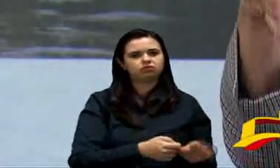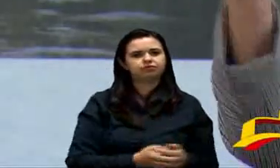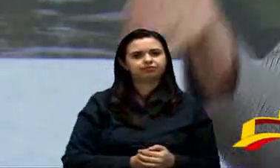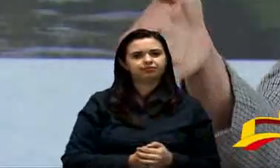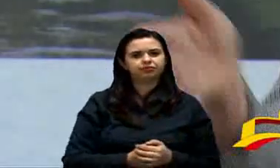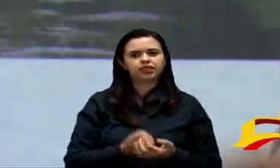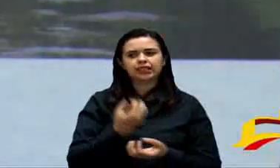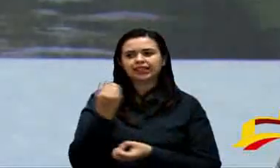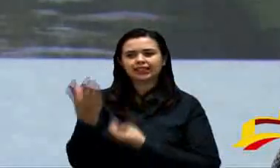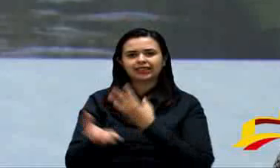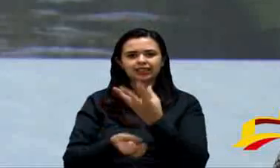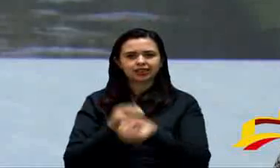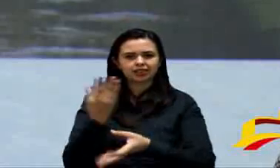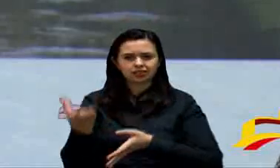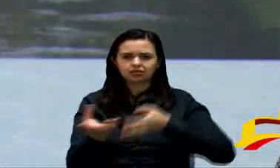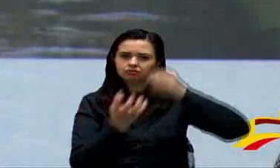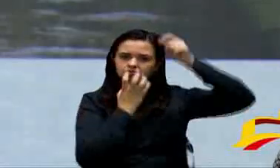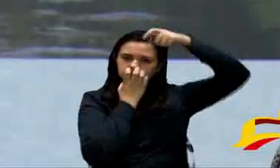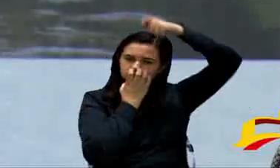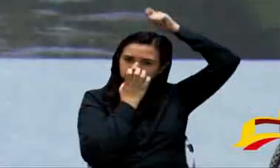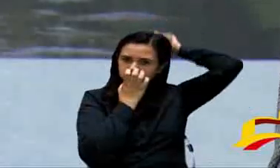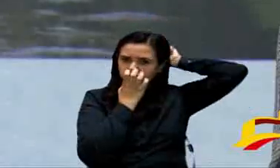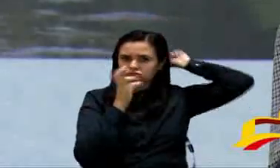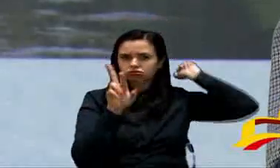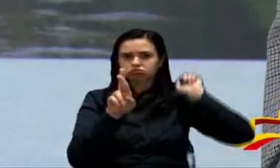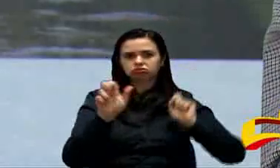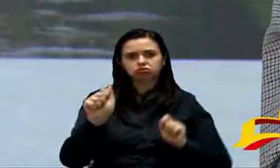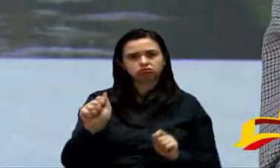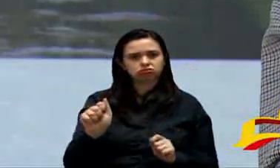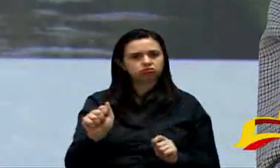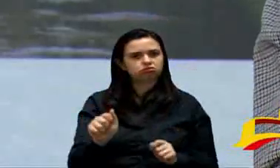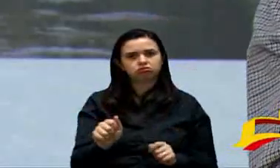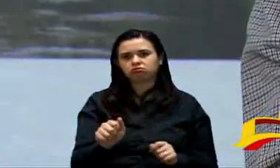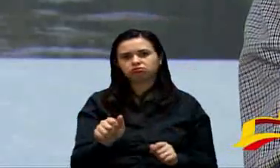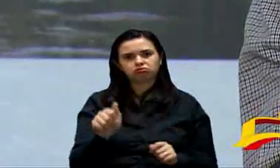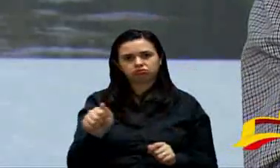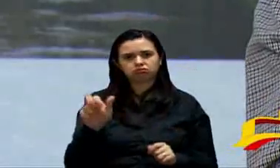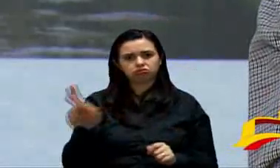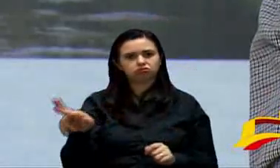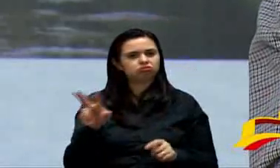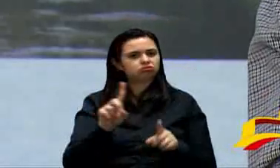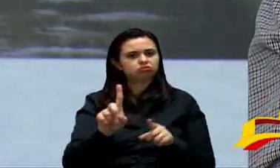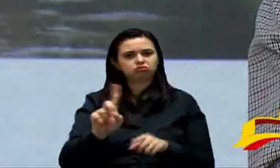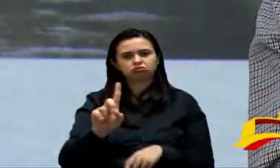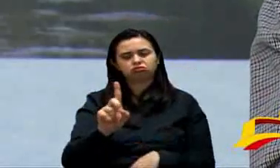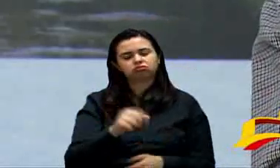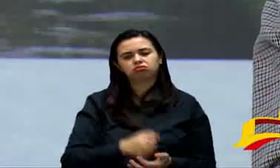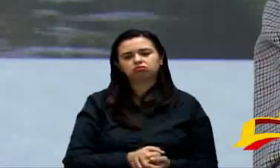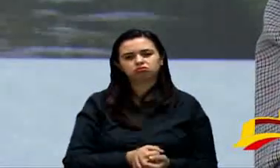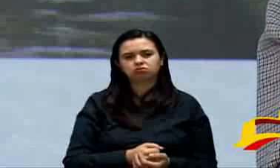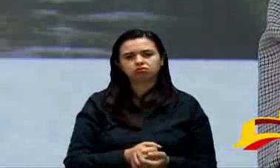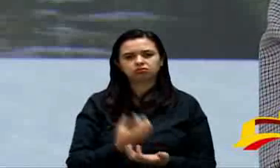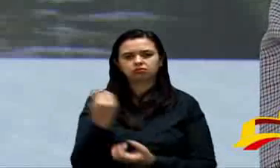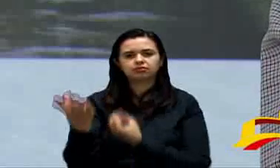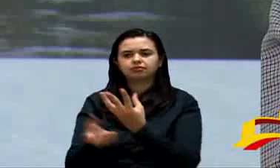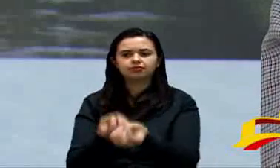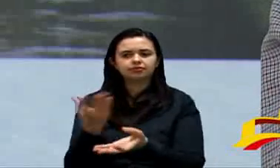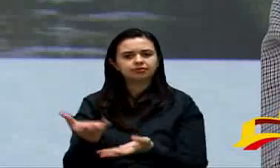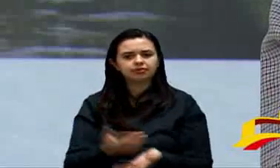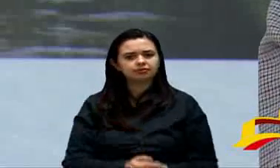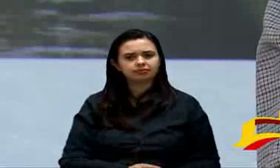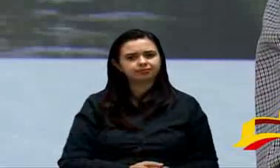foi na justiça e bloqueou o bem dos empresários porque eles não cumpriram o acordo de entregar os